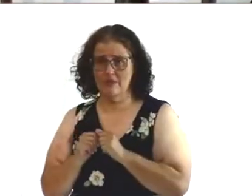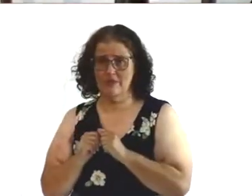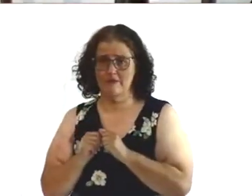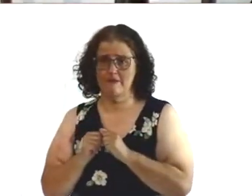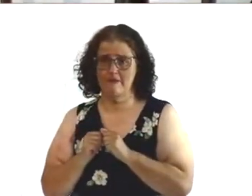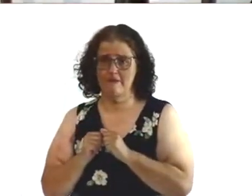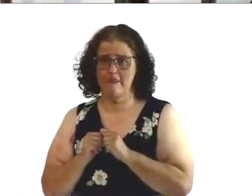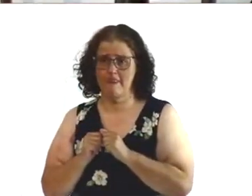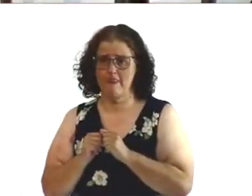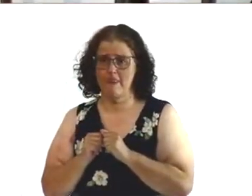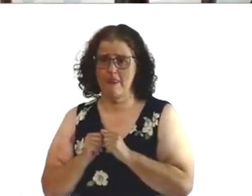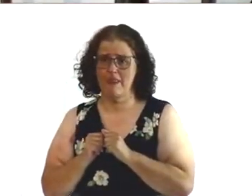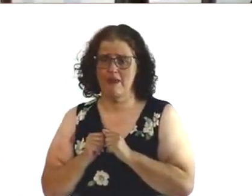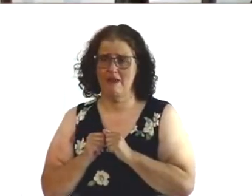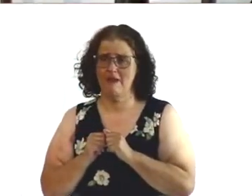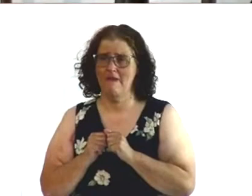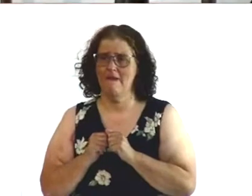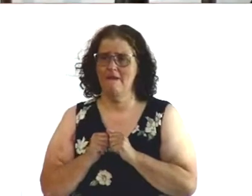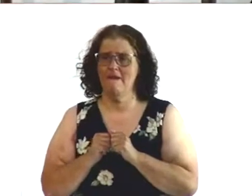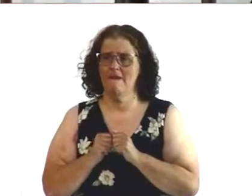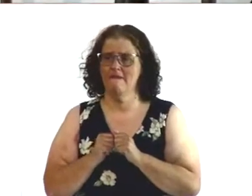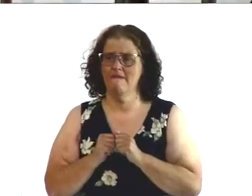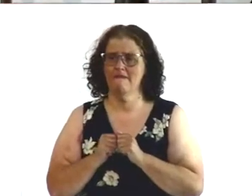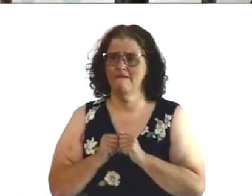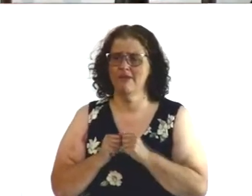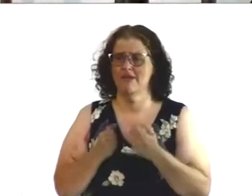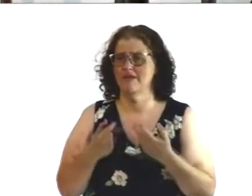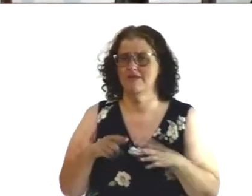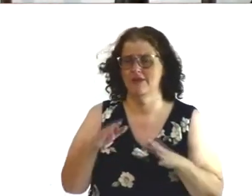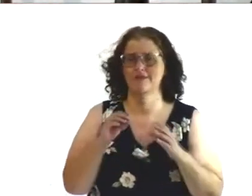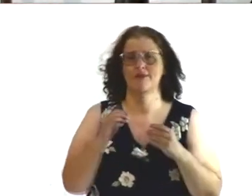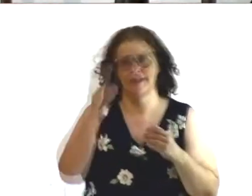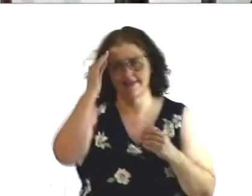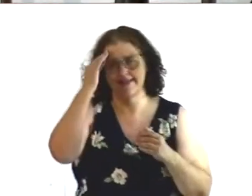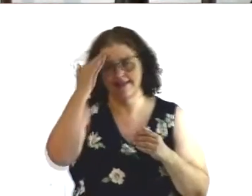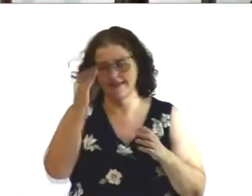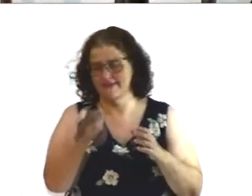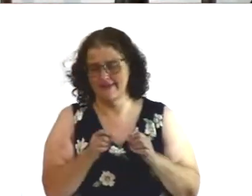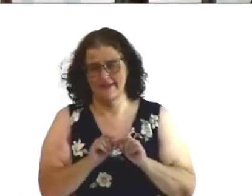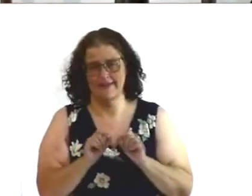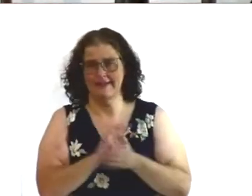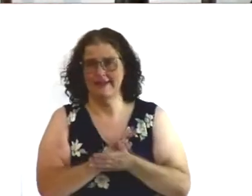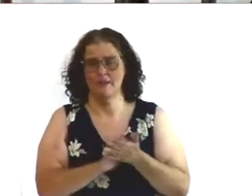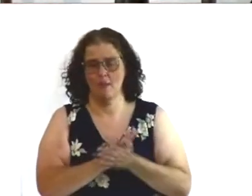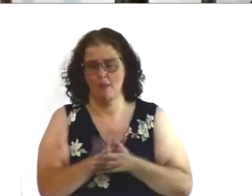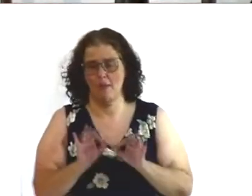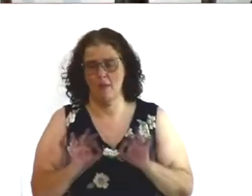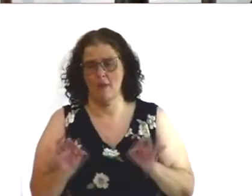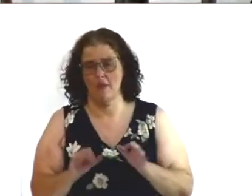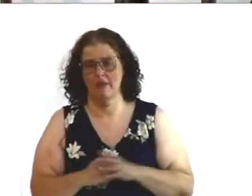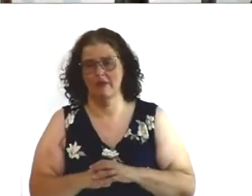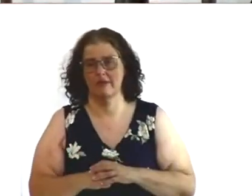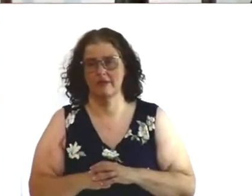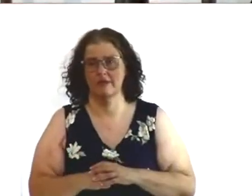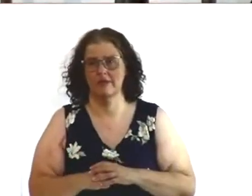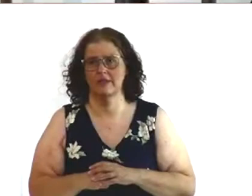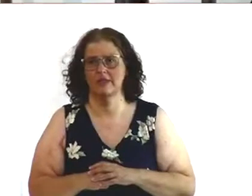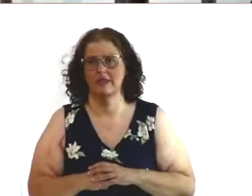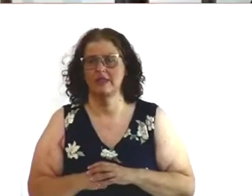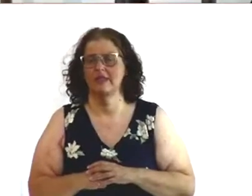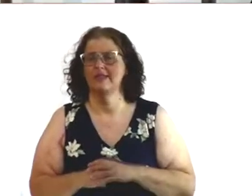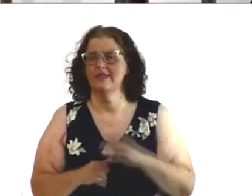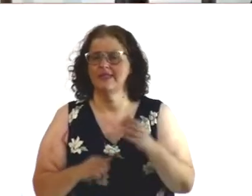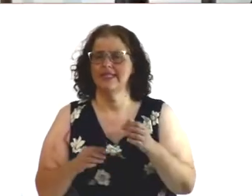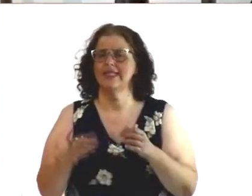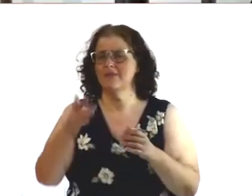ter certeza que elas não vão se preocupar com mais nada na vida. Se nem o Deus onipresente, nem o onipotente, nem o